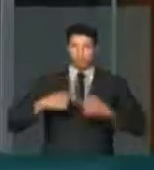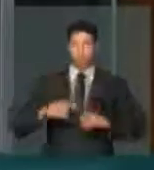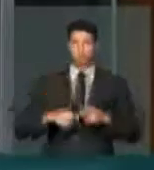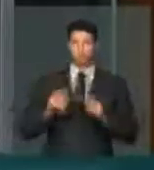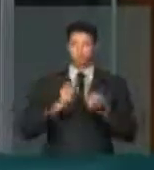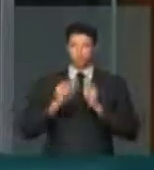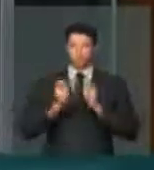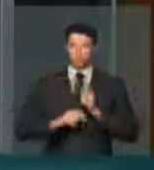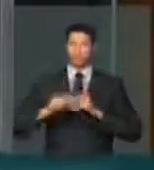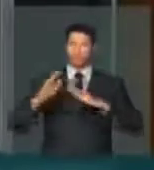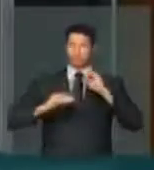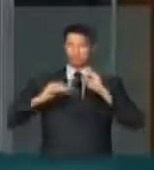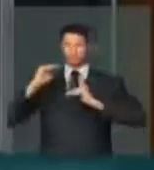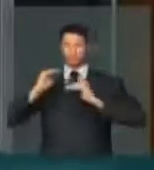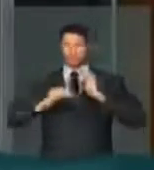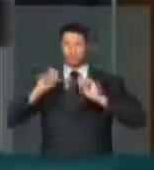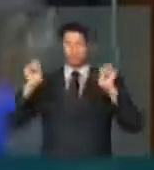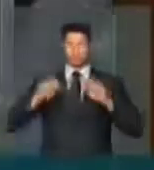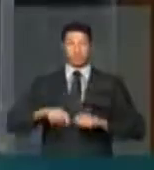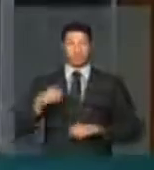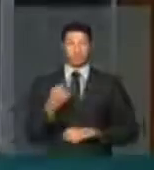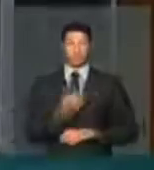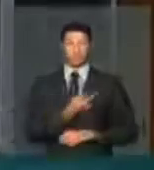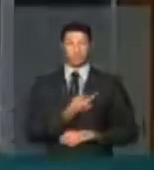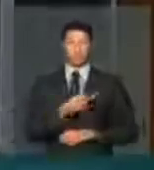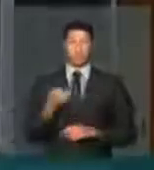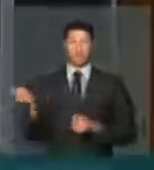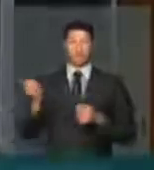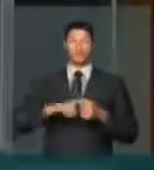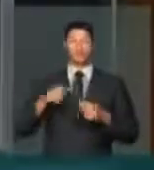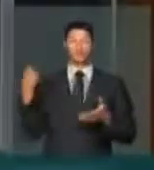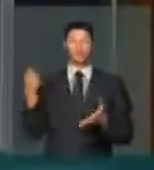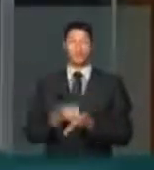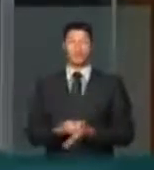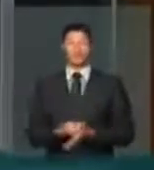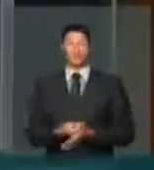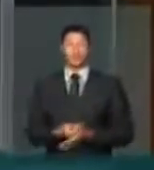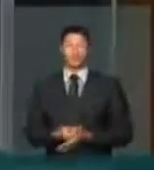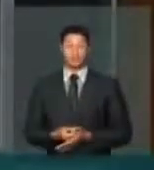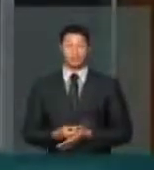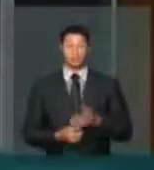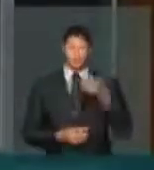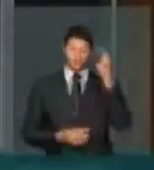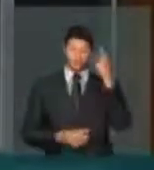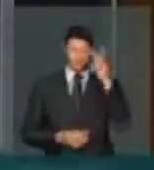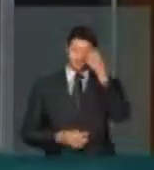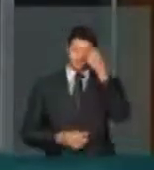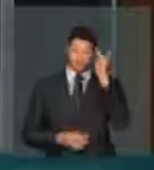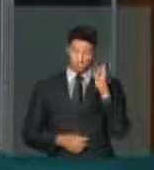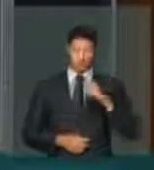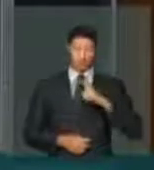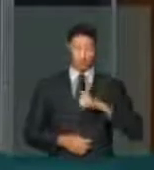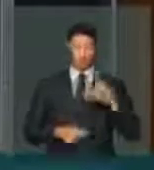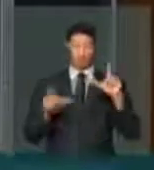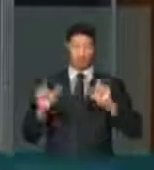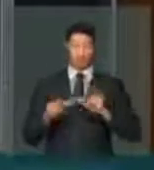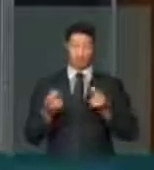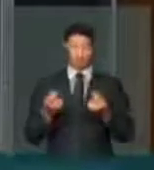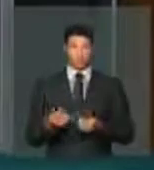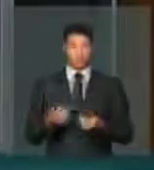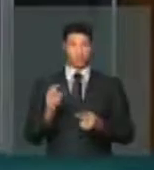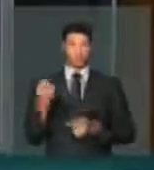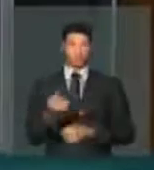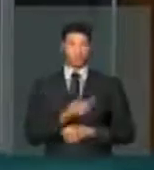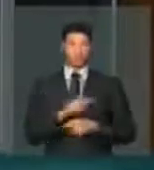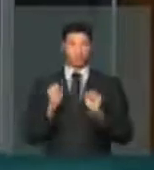e o equilíbrio das contas, que a gente não volte o pagamento para aqueles que têm os menores rendimentos e